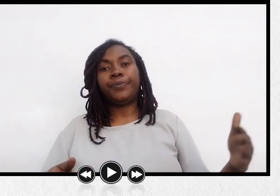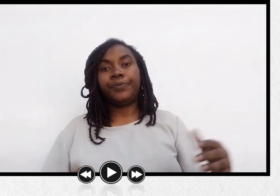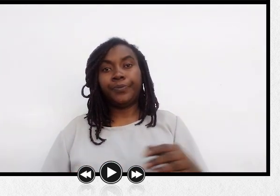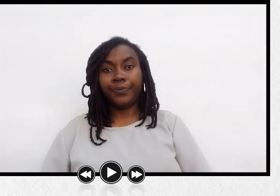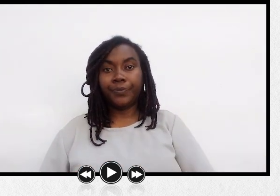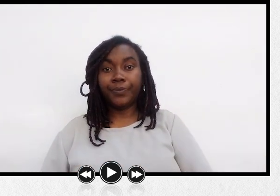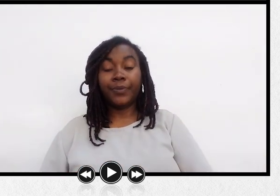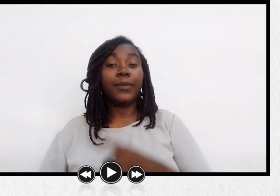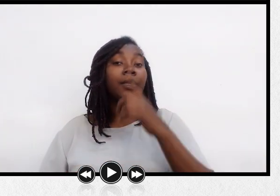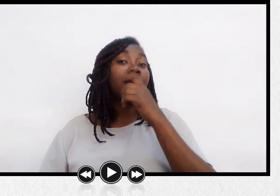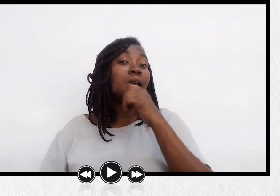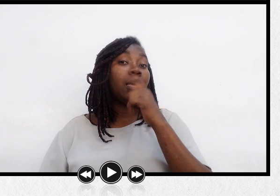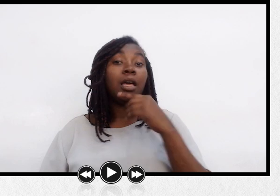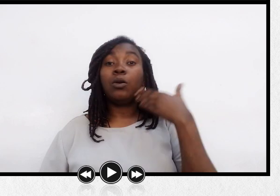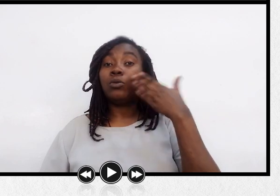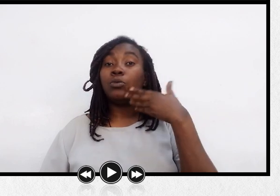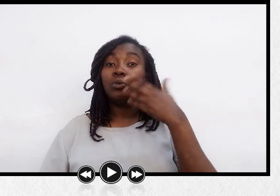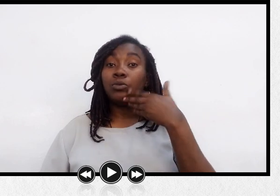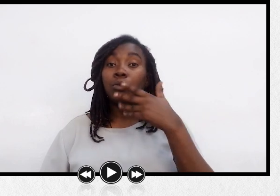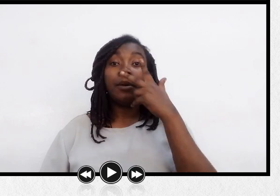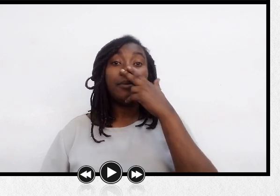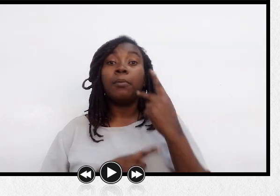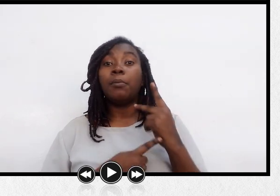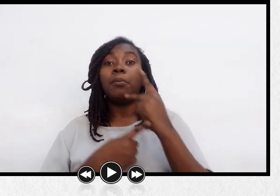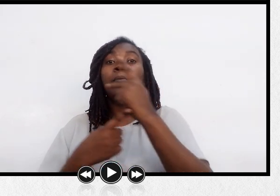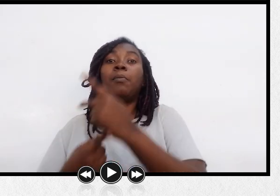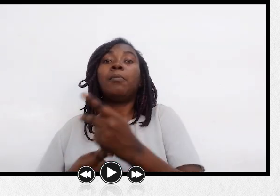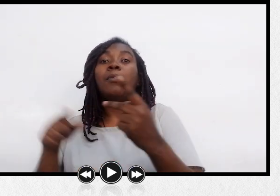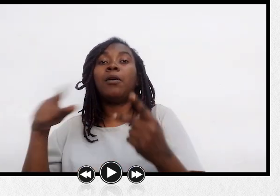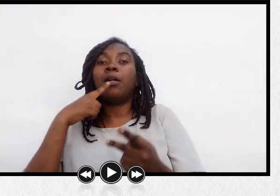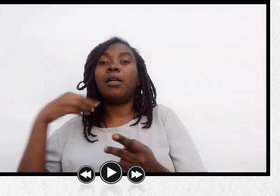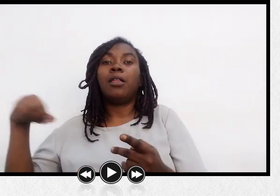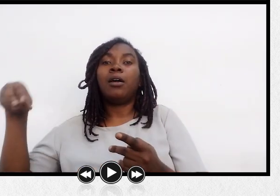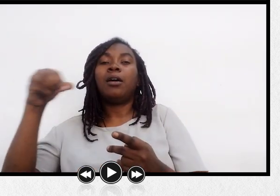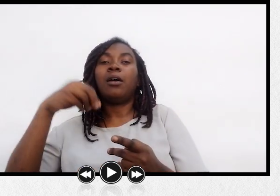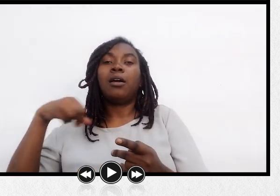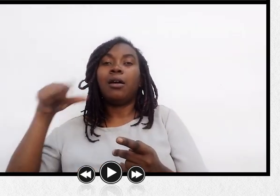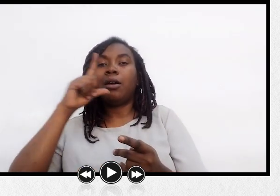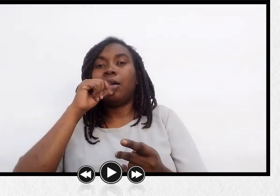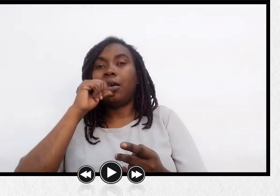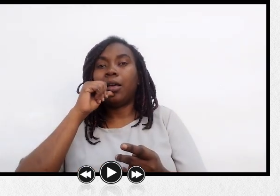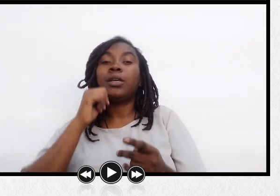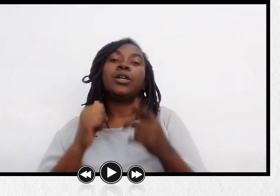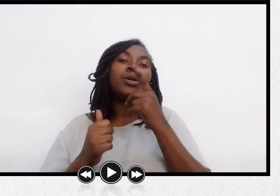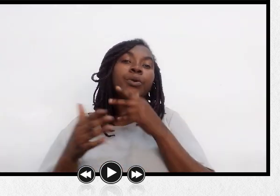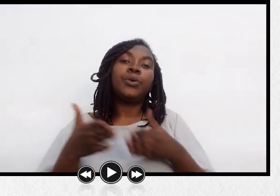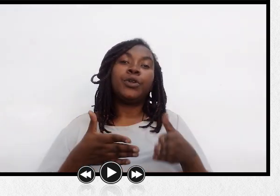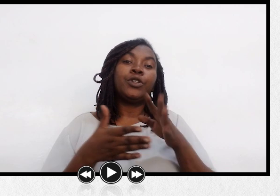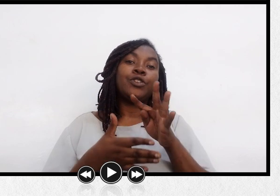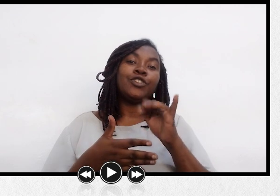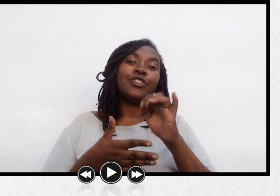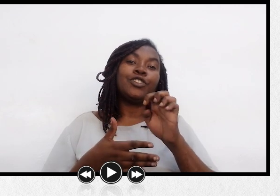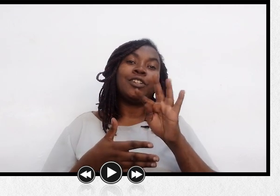As águas doces, elas buscam as águas salgadas. E o rio Tietê é o único que corre